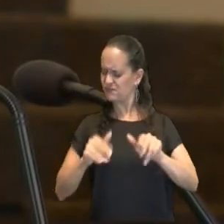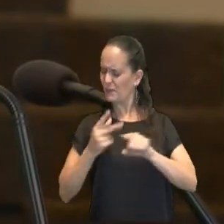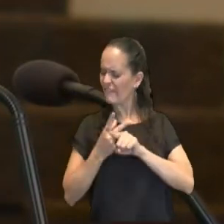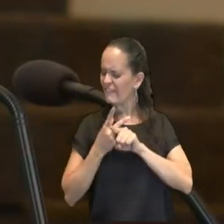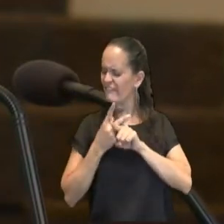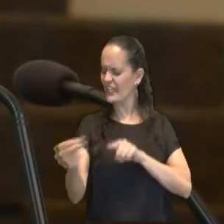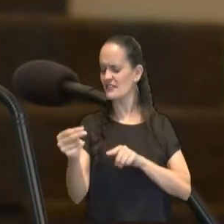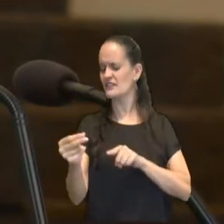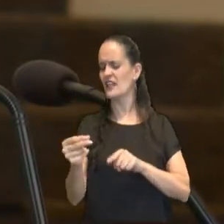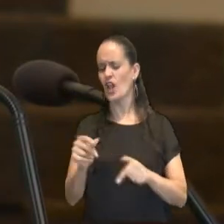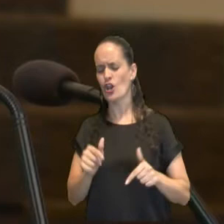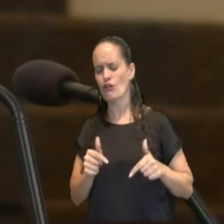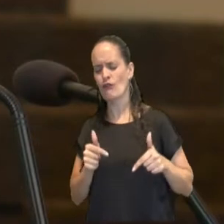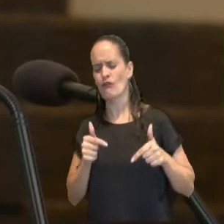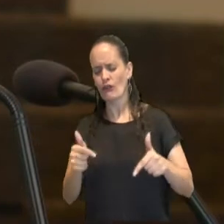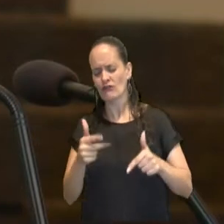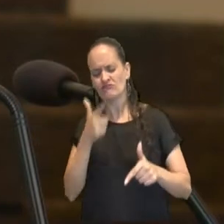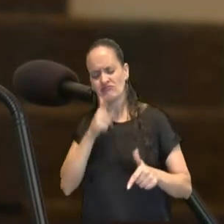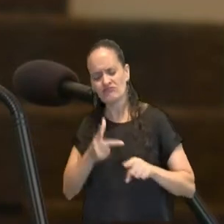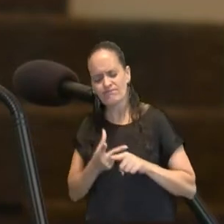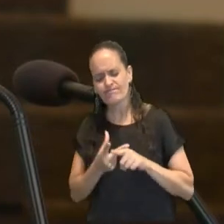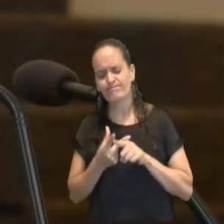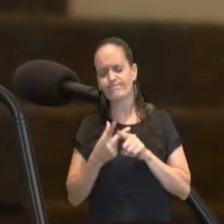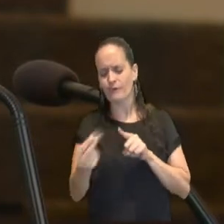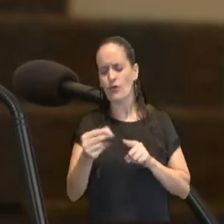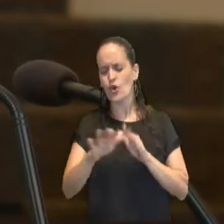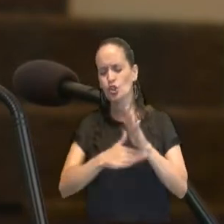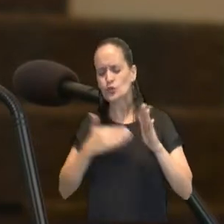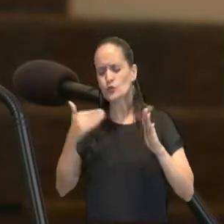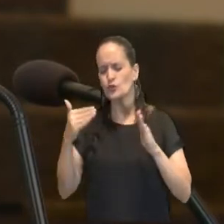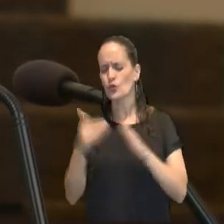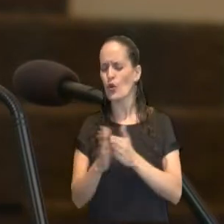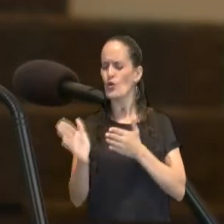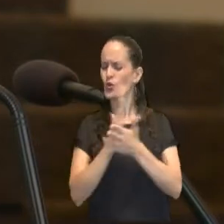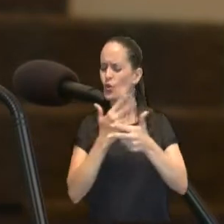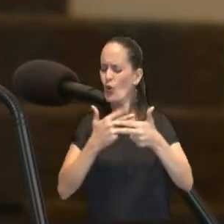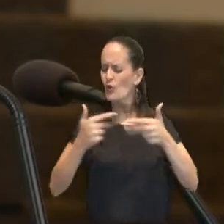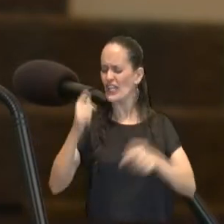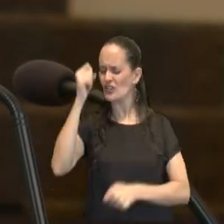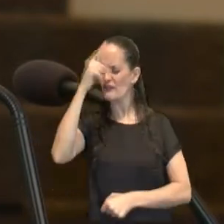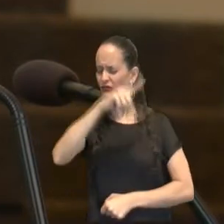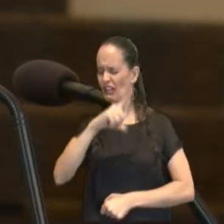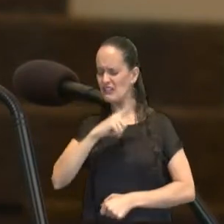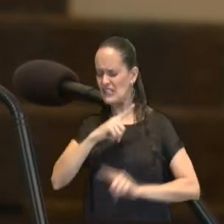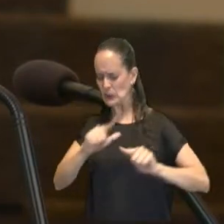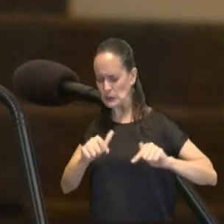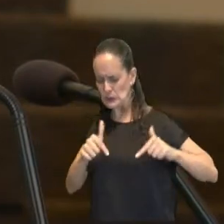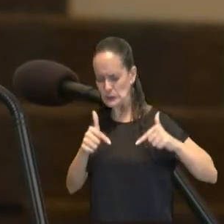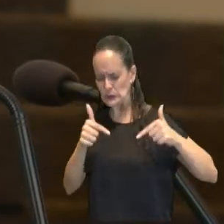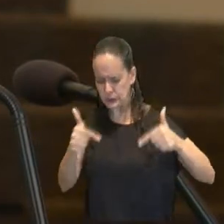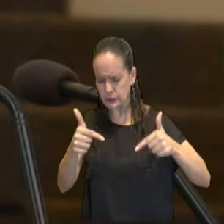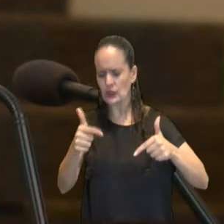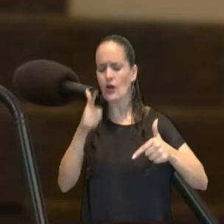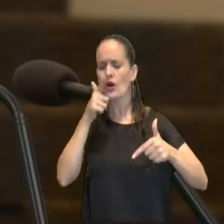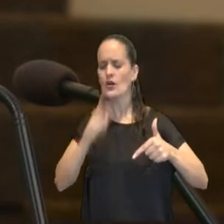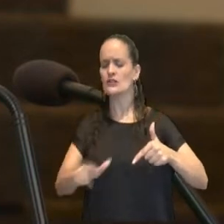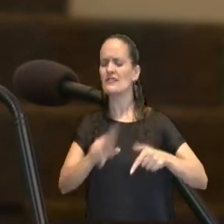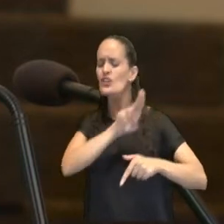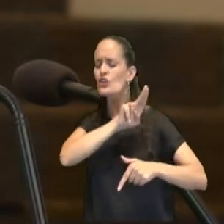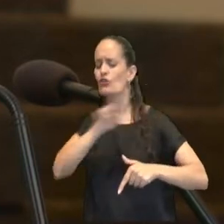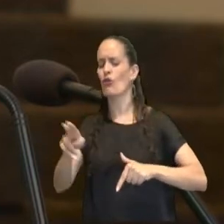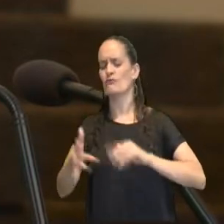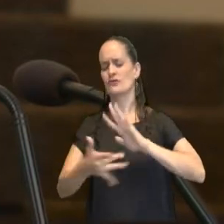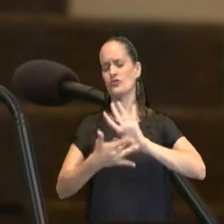vencer as suas lutas, para vencer, ó Deus, toda e qualquer dificuldade que se levanta contra a igreja, e que em nome